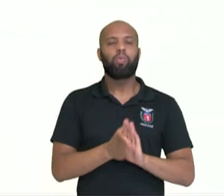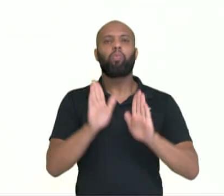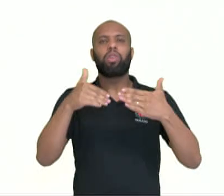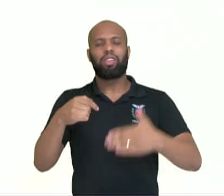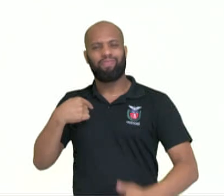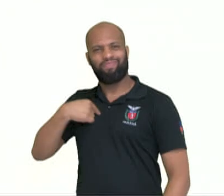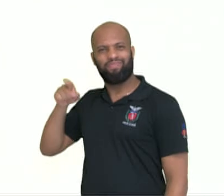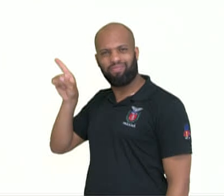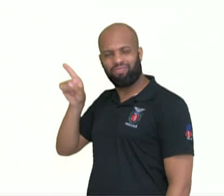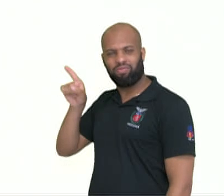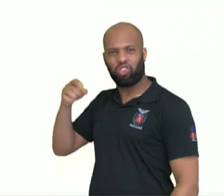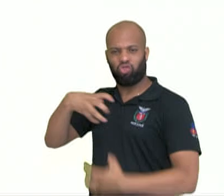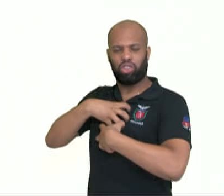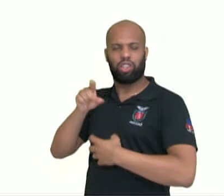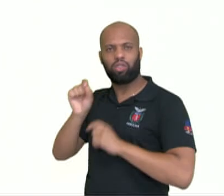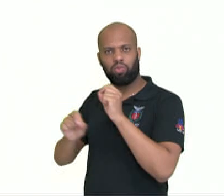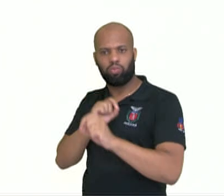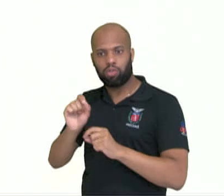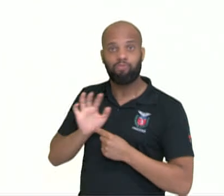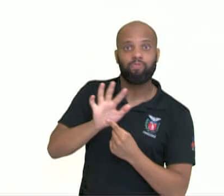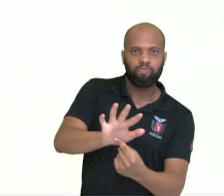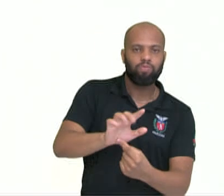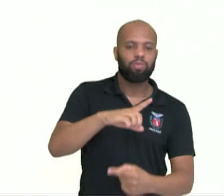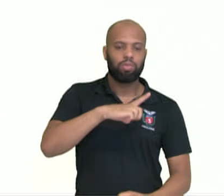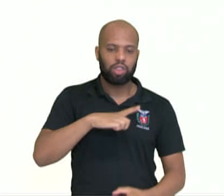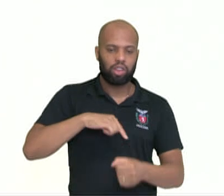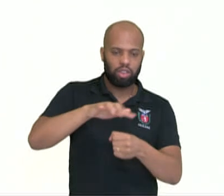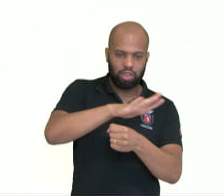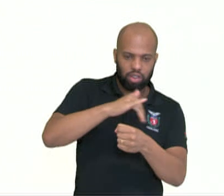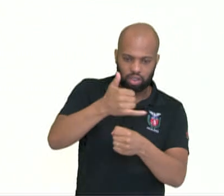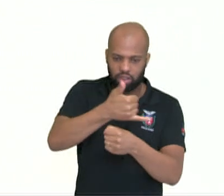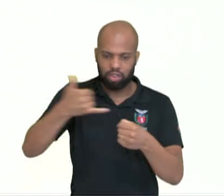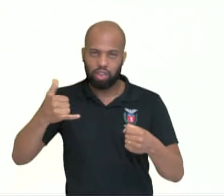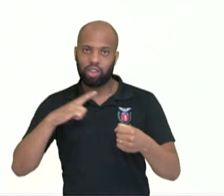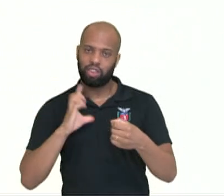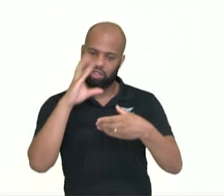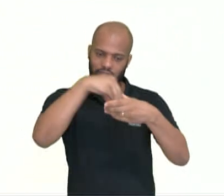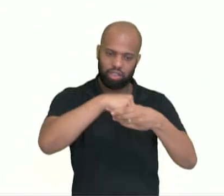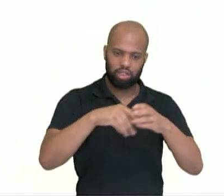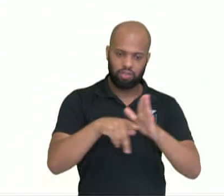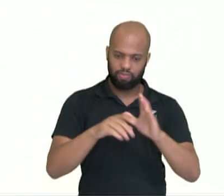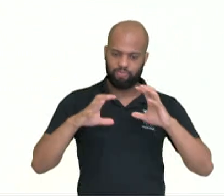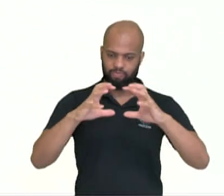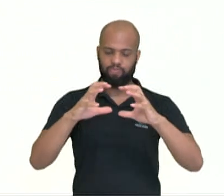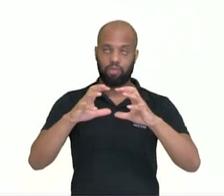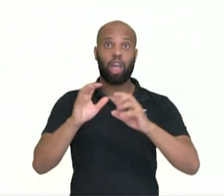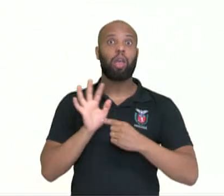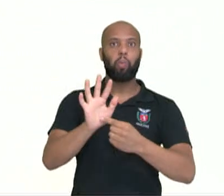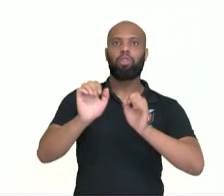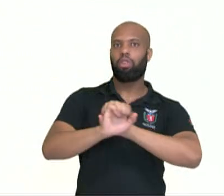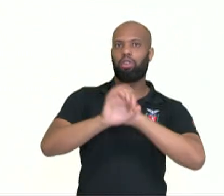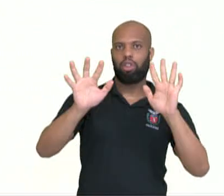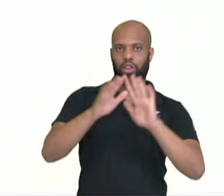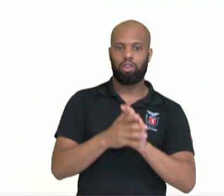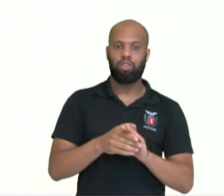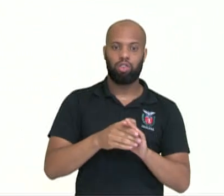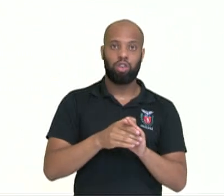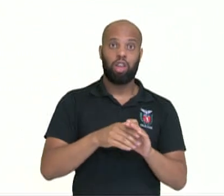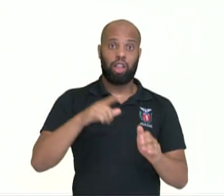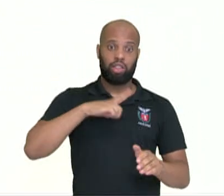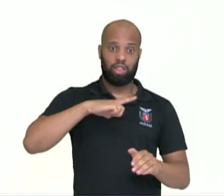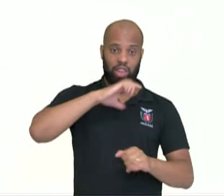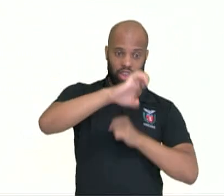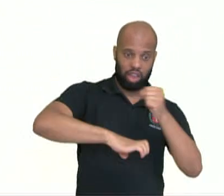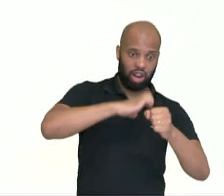uma forma de tornar essa carga elétrica evidente. Aquela carga elétrica que está lá internamente no corpo, ficar evidente, tirando elétrons ou